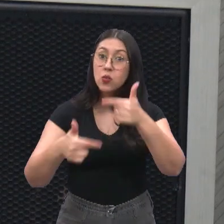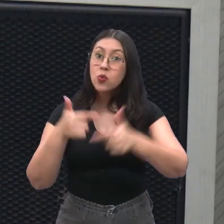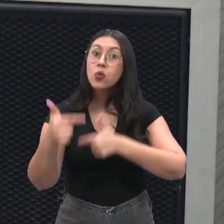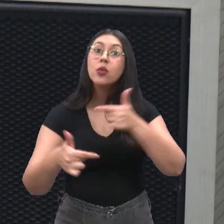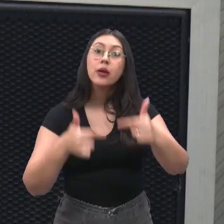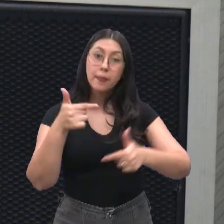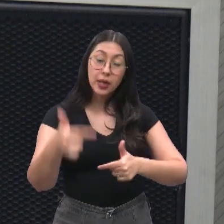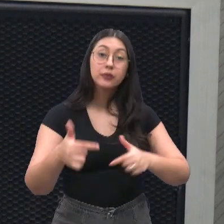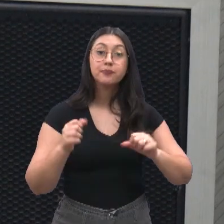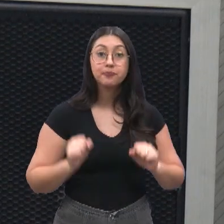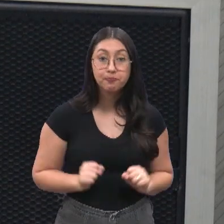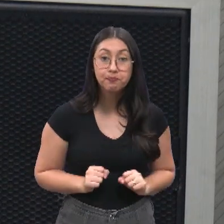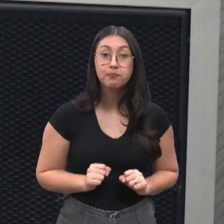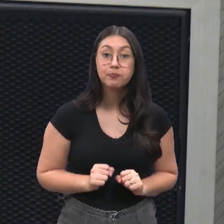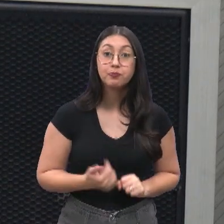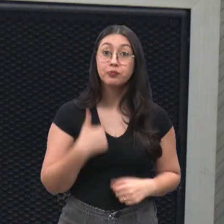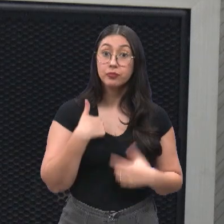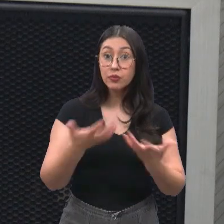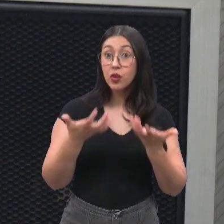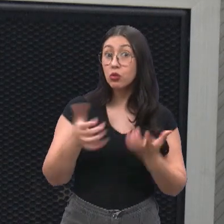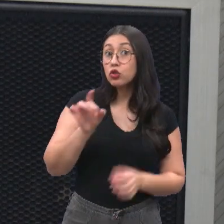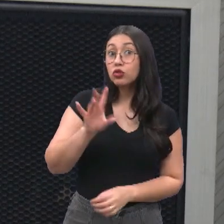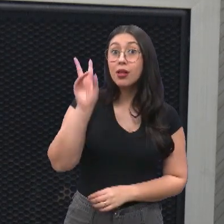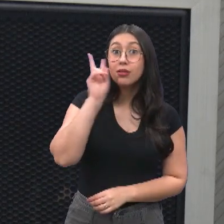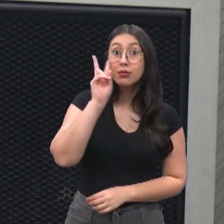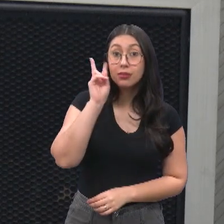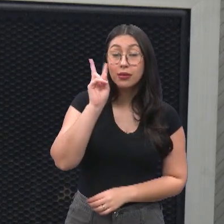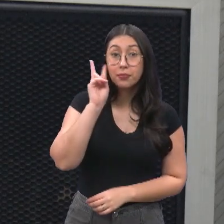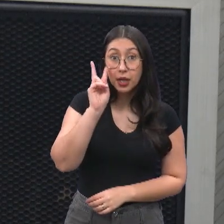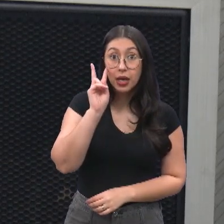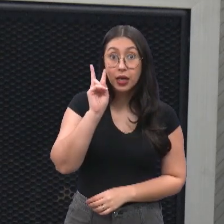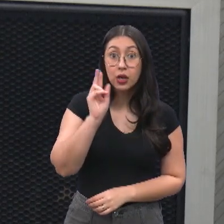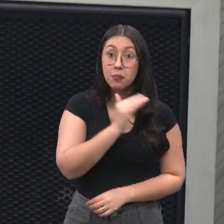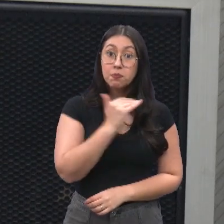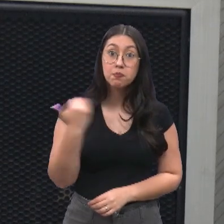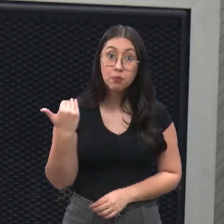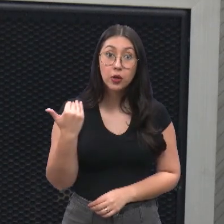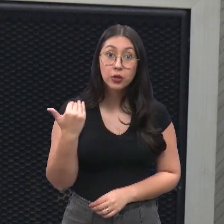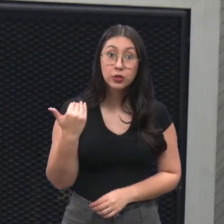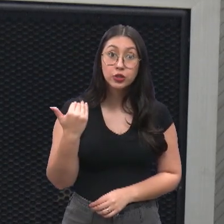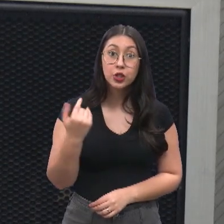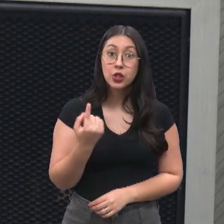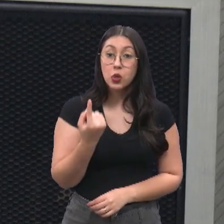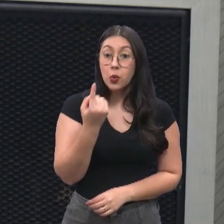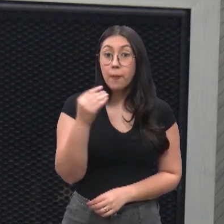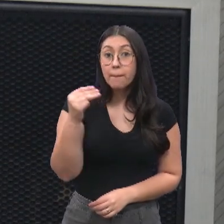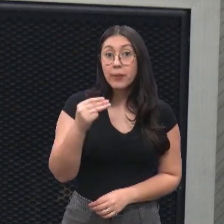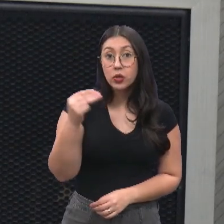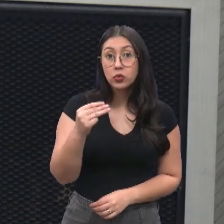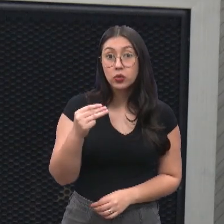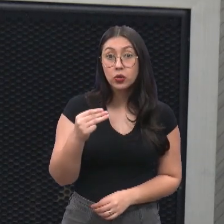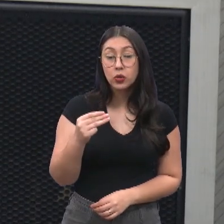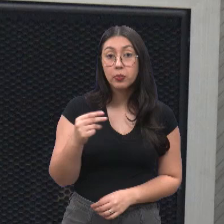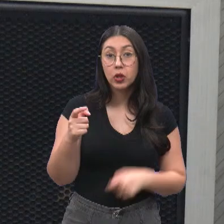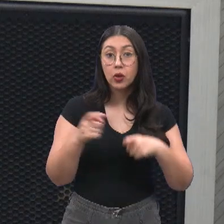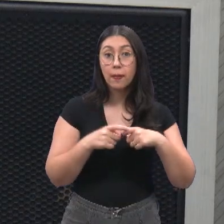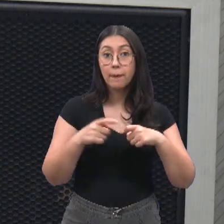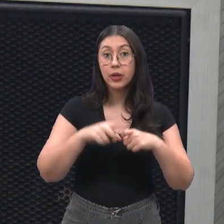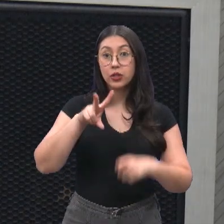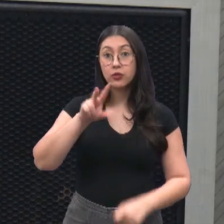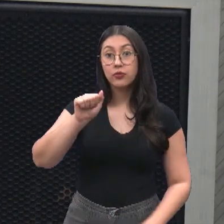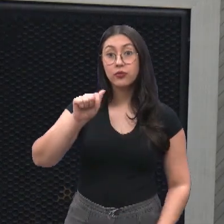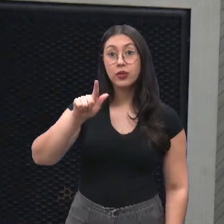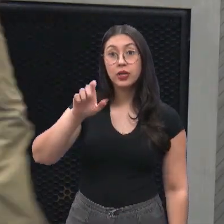desse Instituto. Eu quero apenas lembrar, então, o falecimento e o minuto de silêncio pedido pela morte do doutor Valeriano,